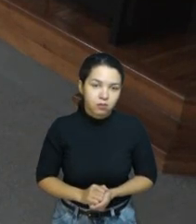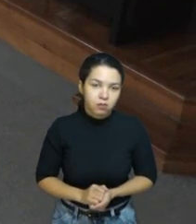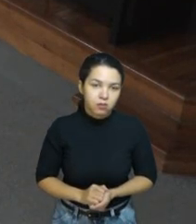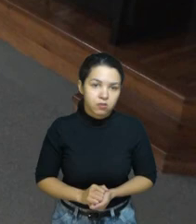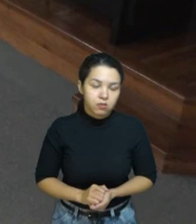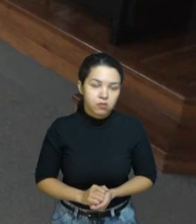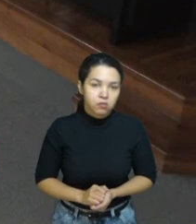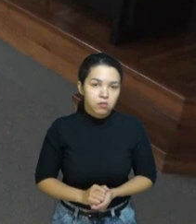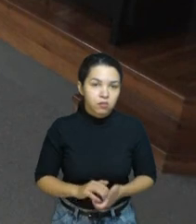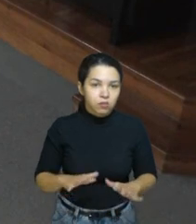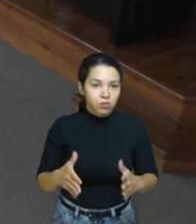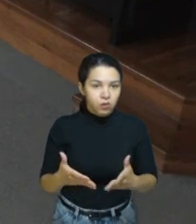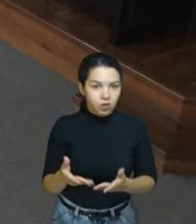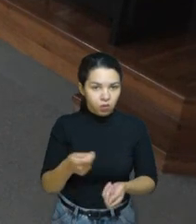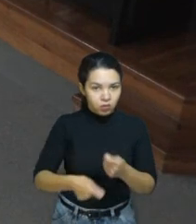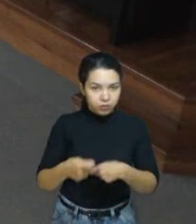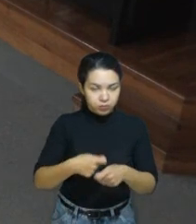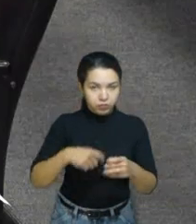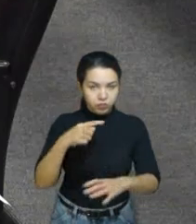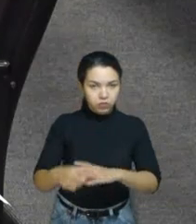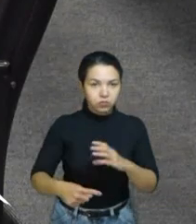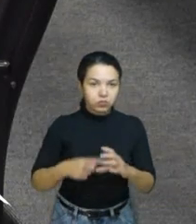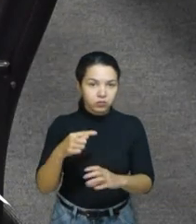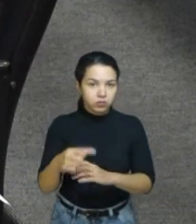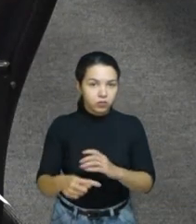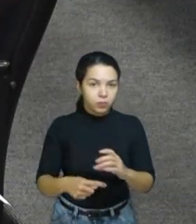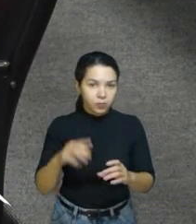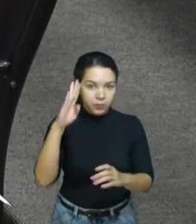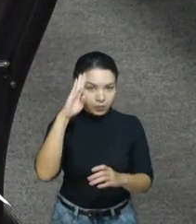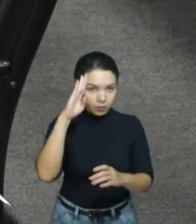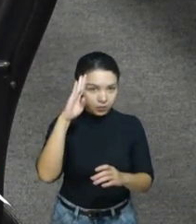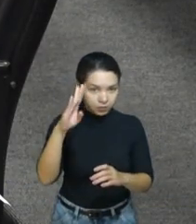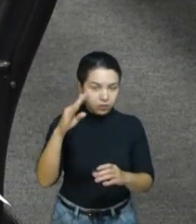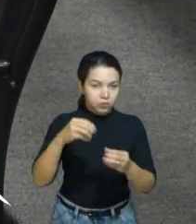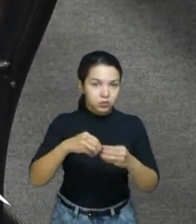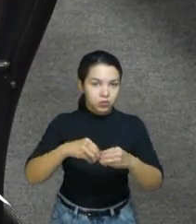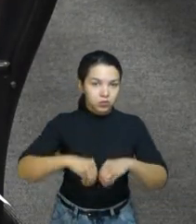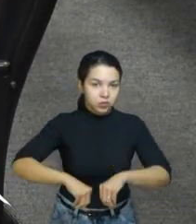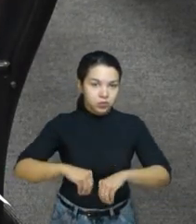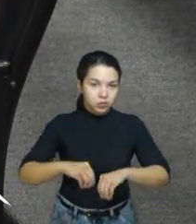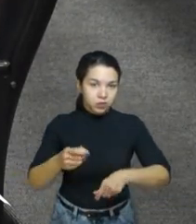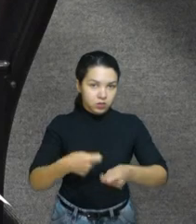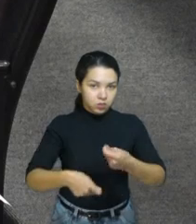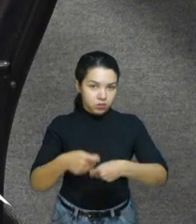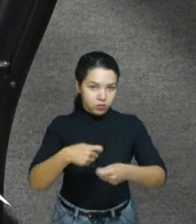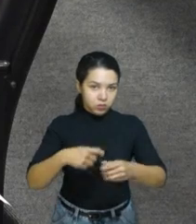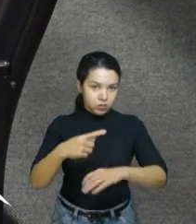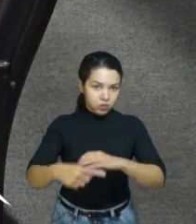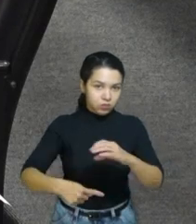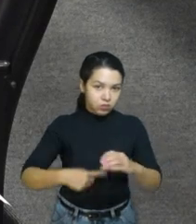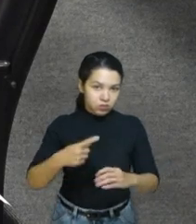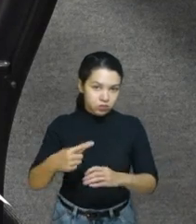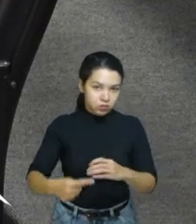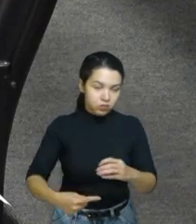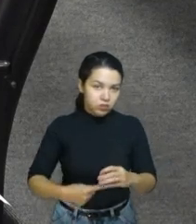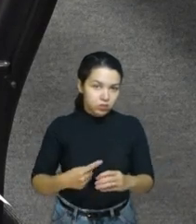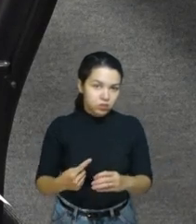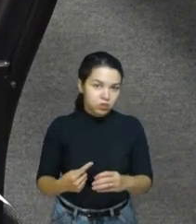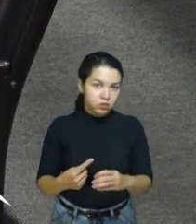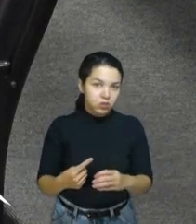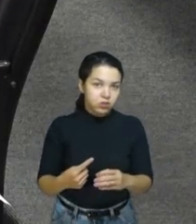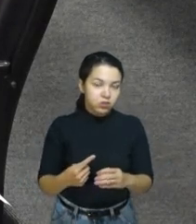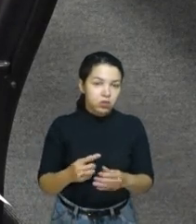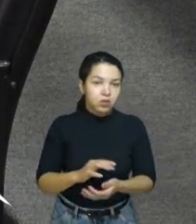O Fórum Econômico Mundial, pessoal, traz como principais ameaças para a economia do mundo